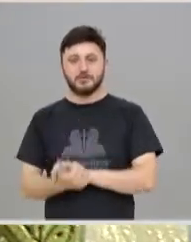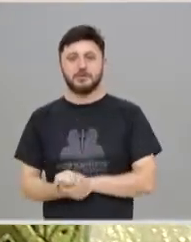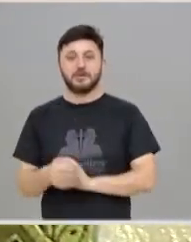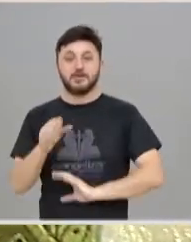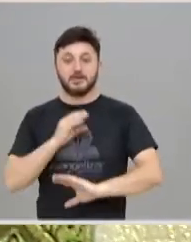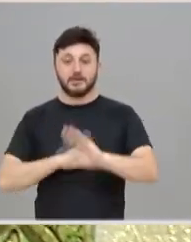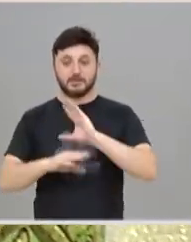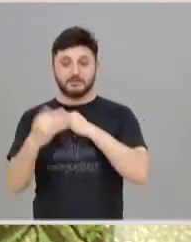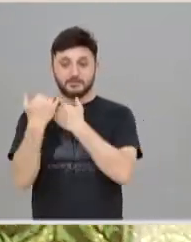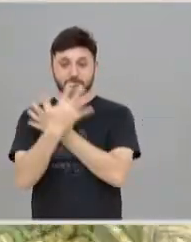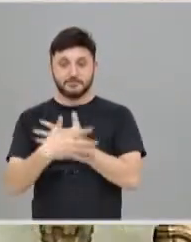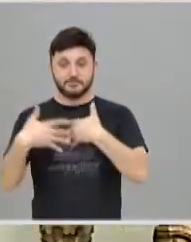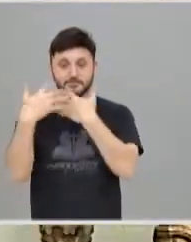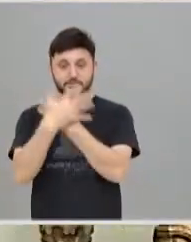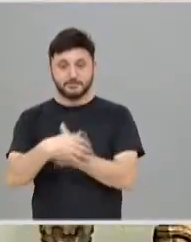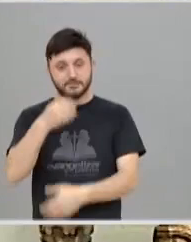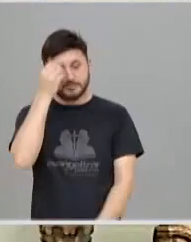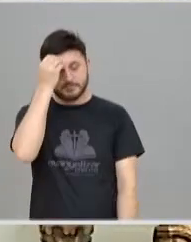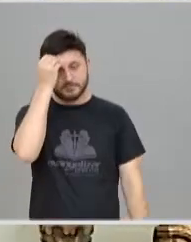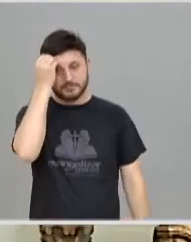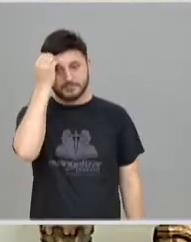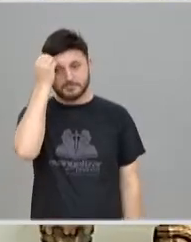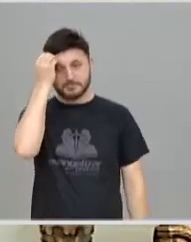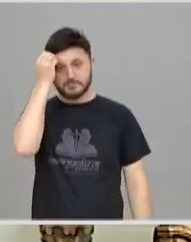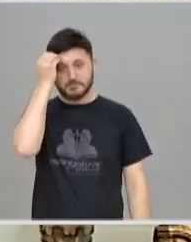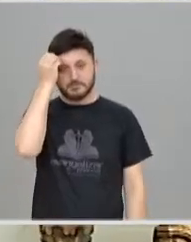padrereginaldomanzotti.org.br. Cantemos.